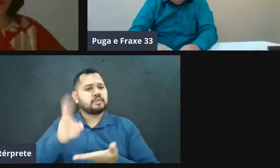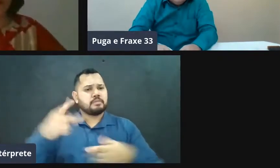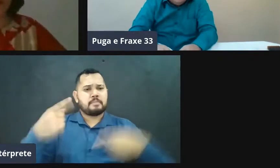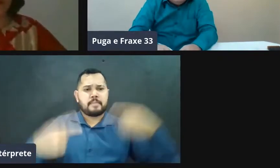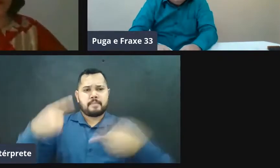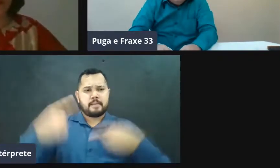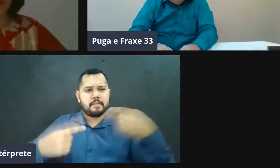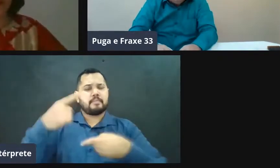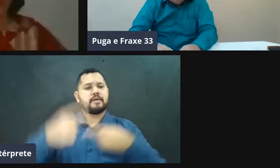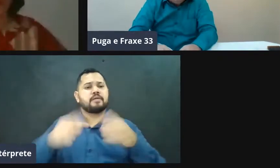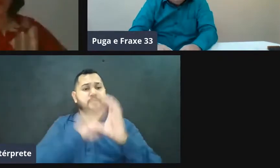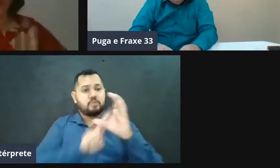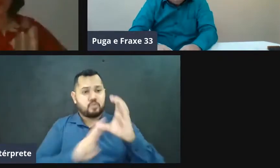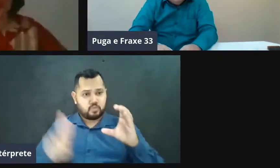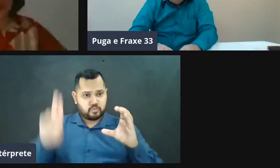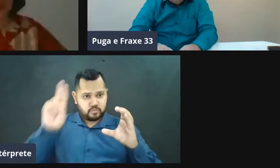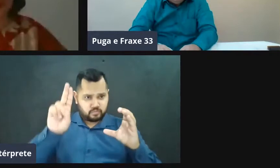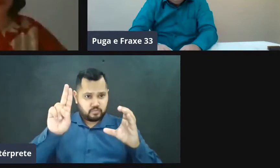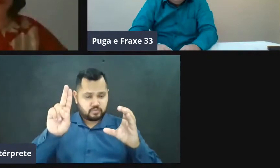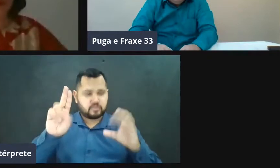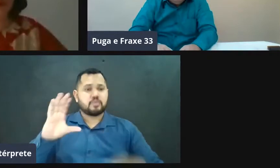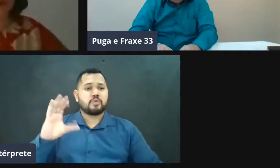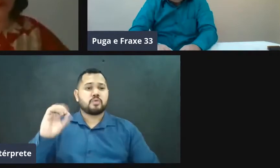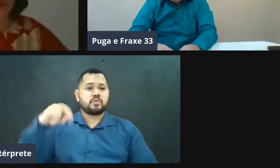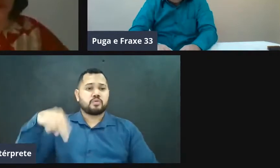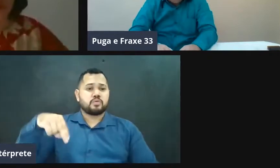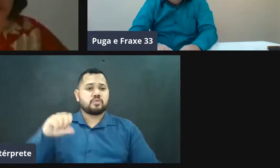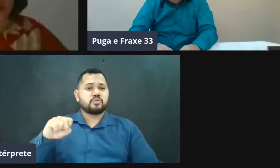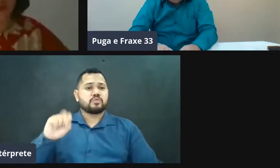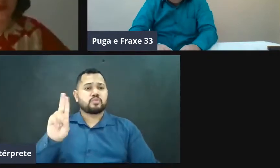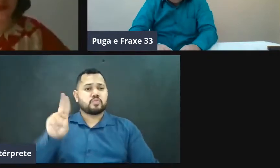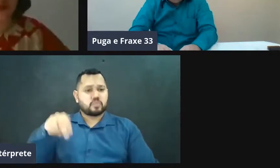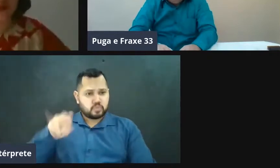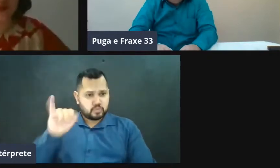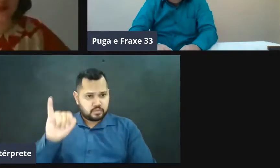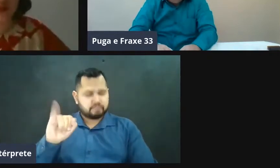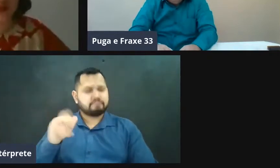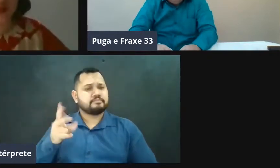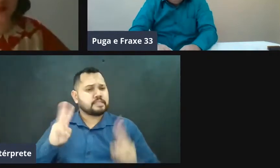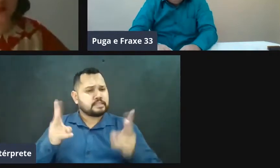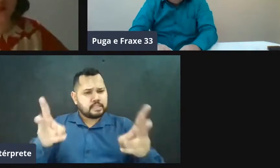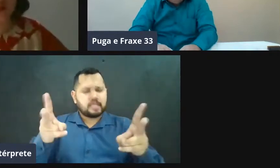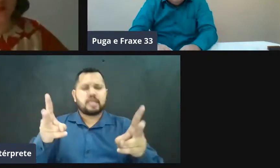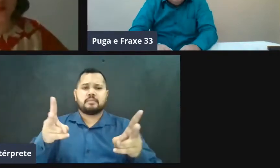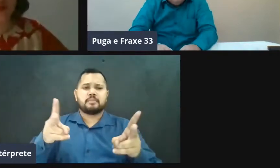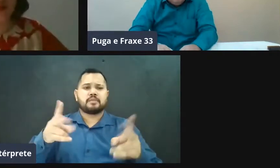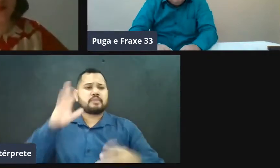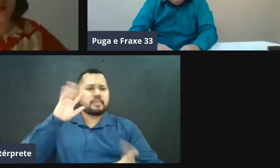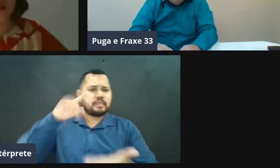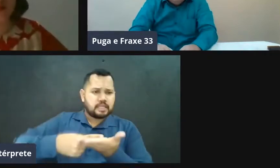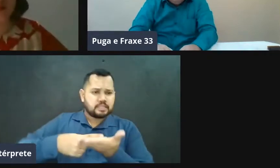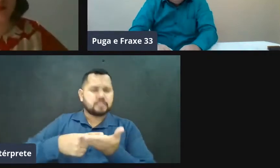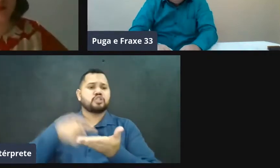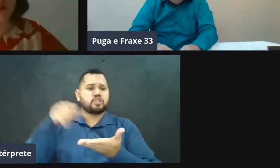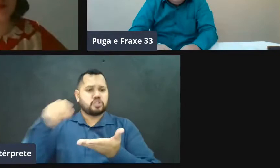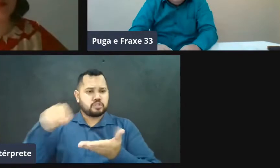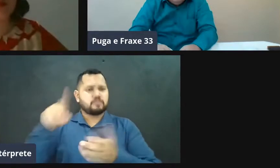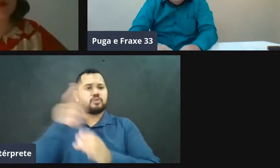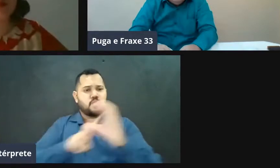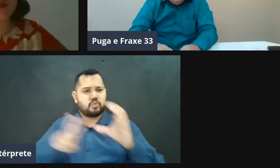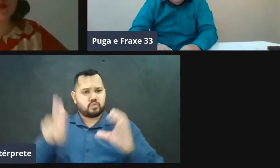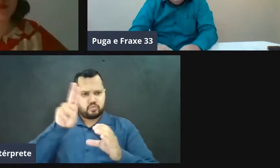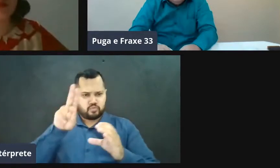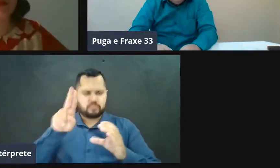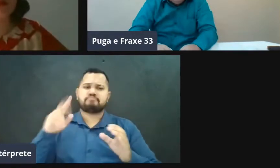Conselho Universitário, que é o nosso órgão máximo, e nos posicionamos a partir da posição do CONSUNE. Foi